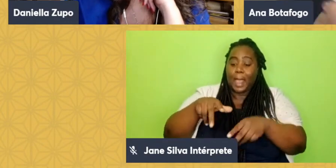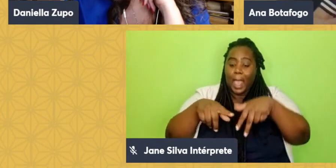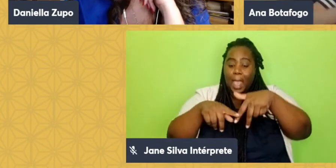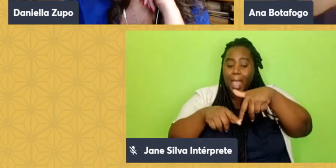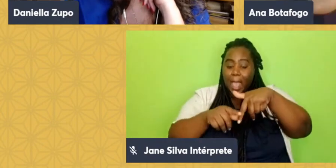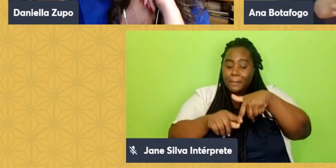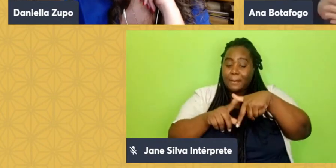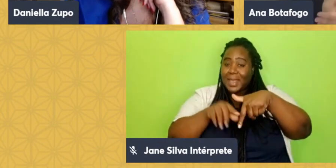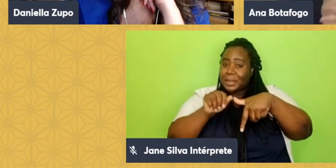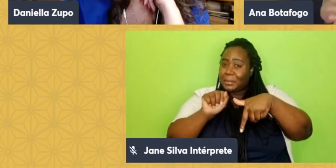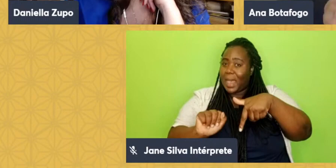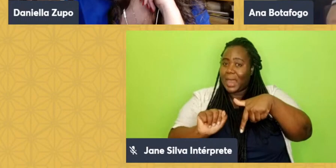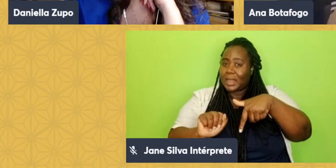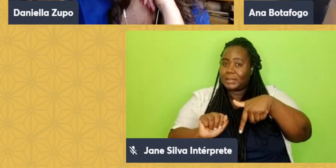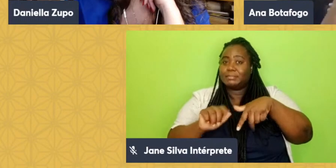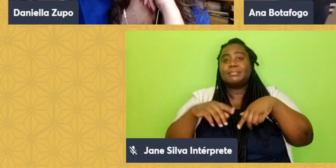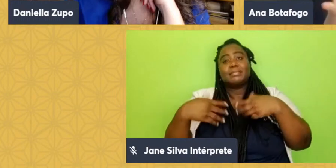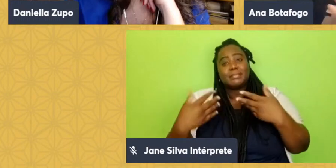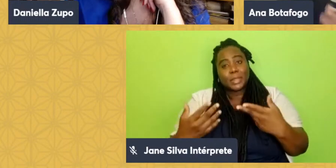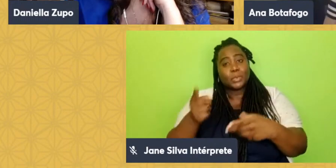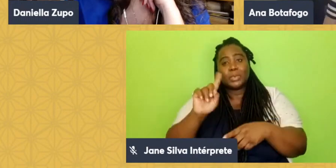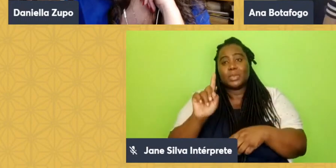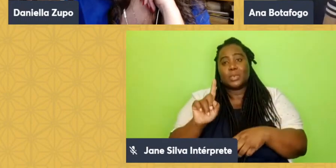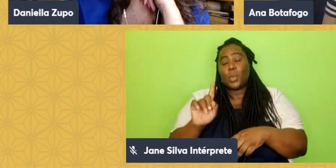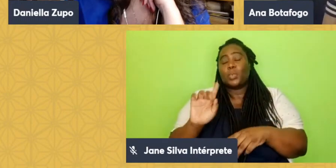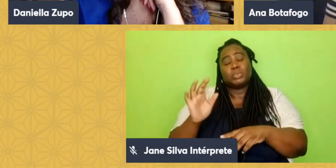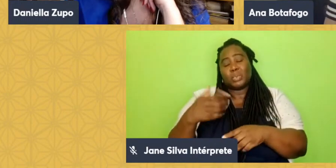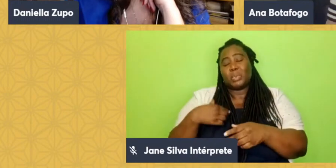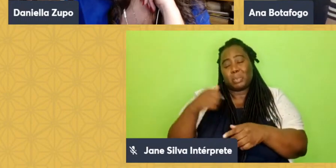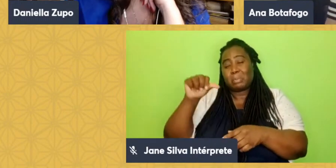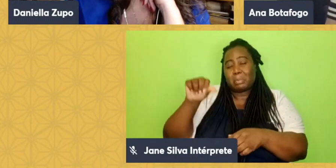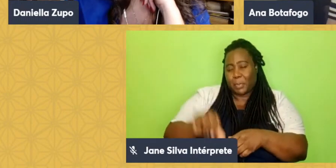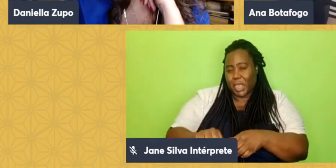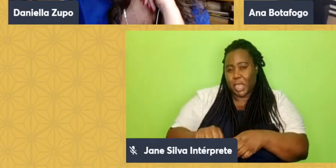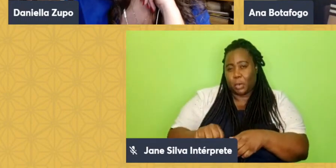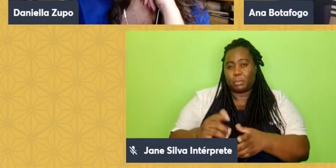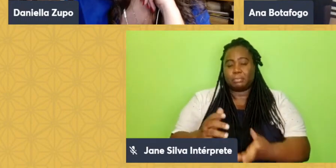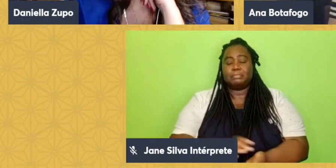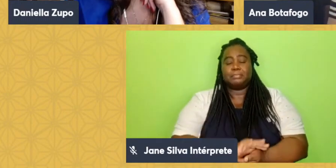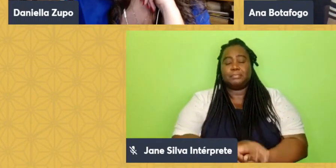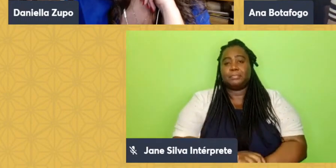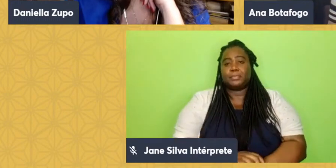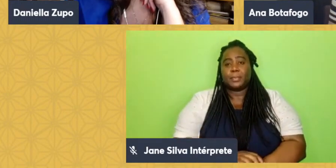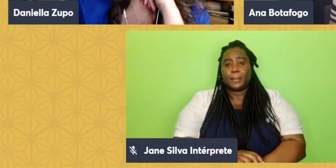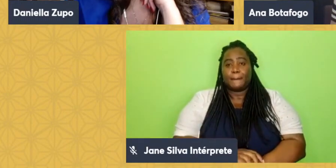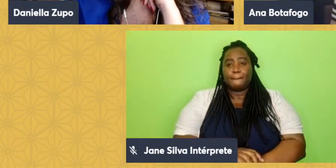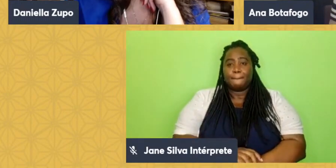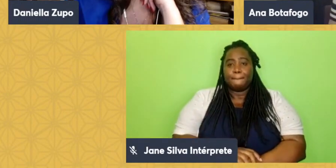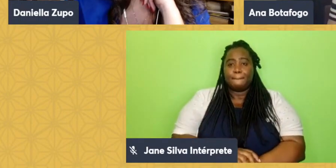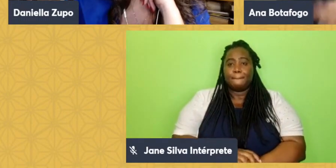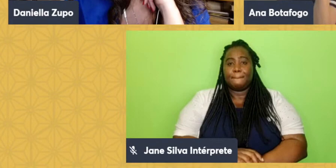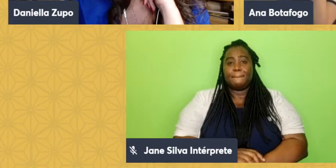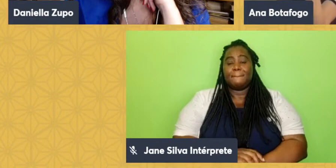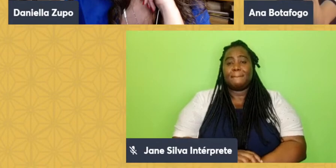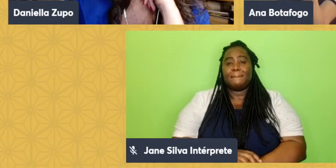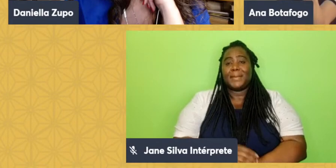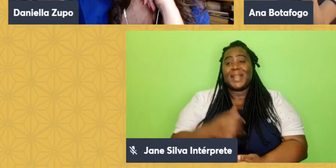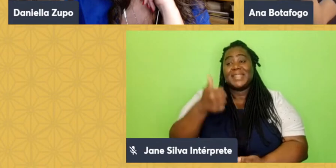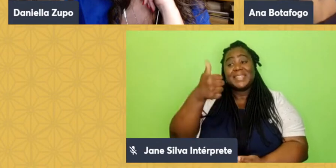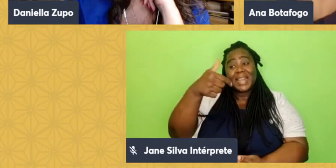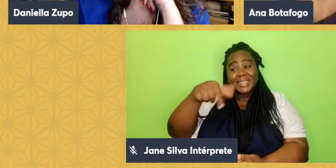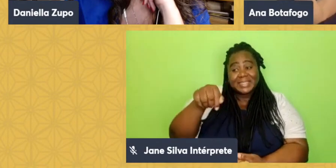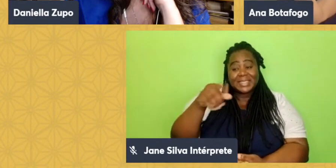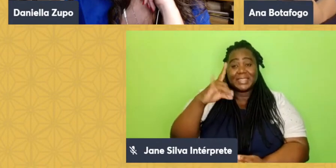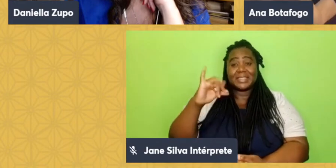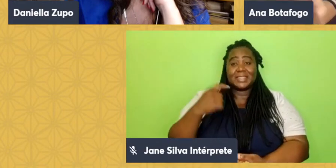parada para que não enfim espero que não precisasse fazer um encher mas os 17 dias que eu